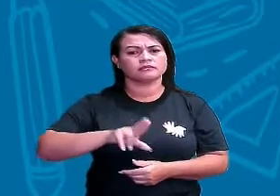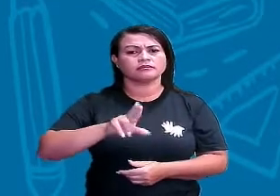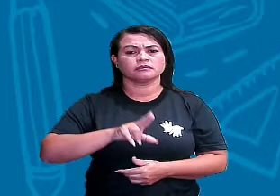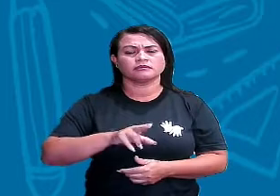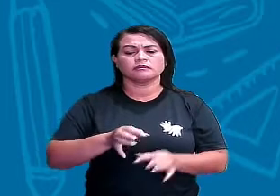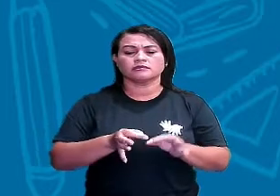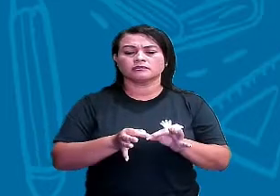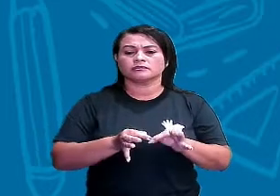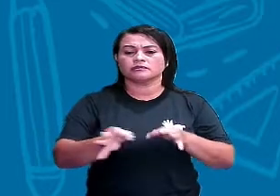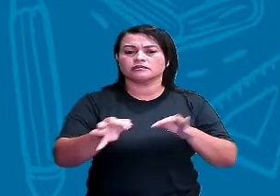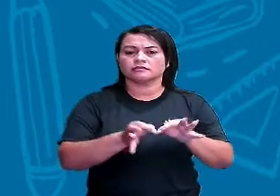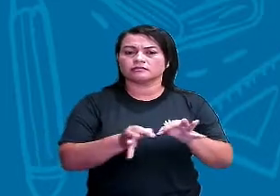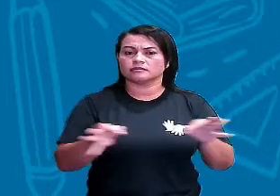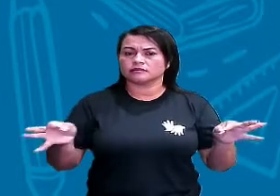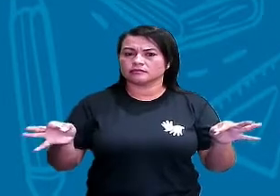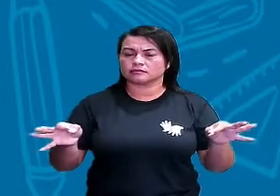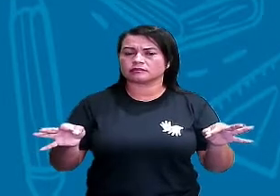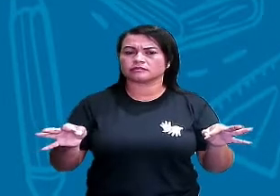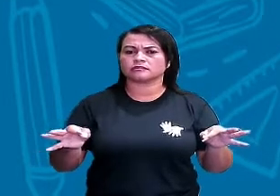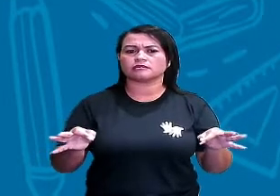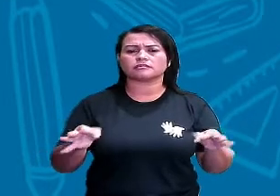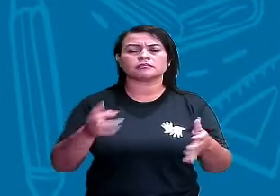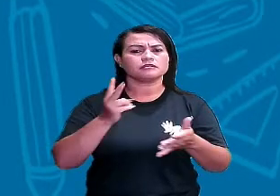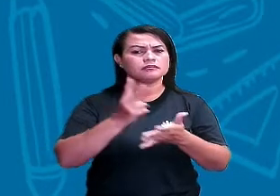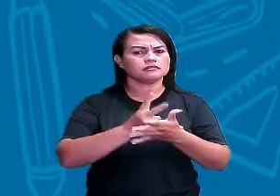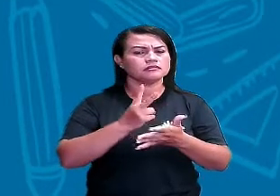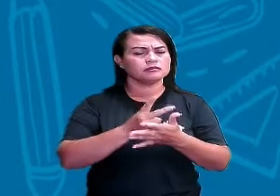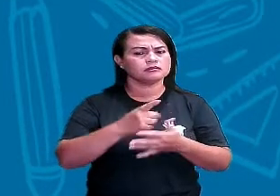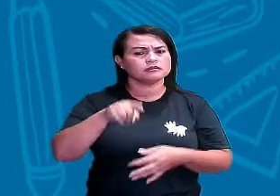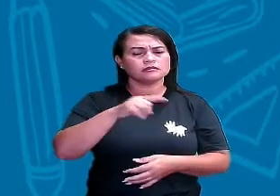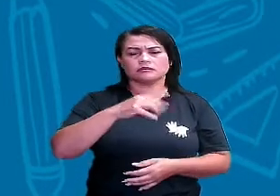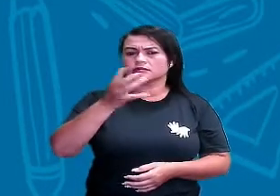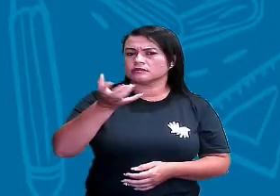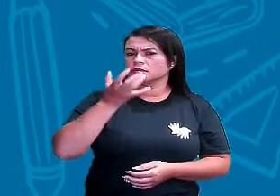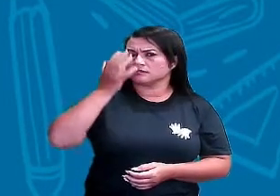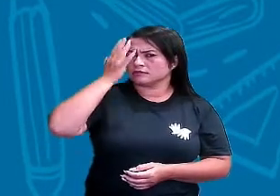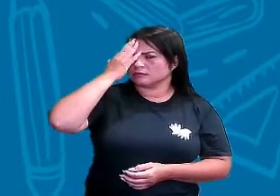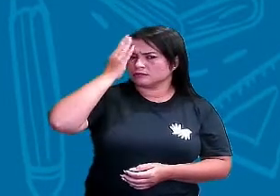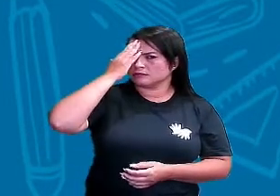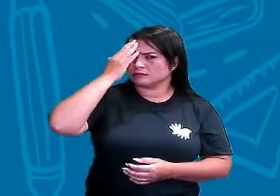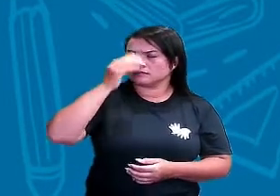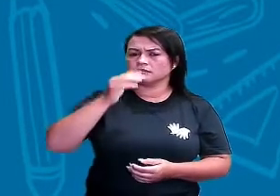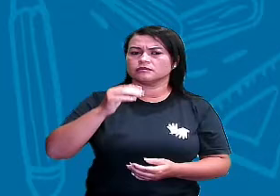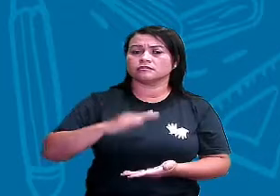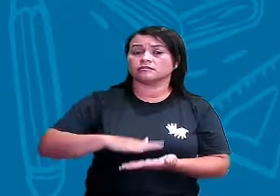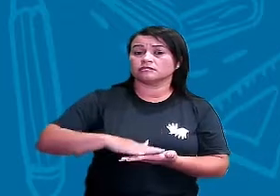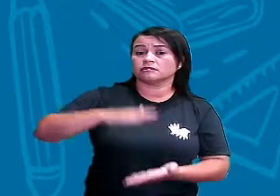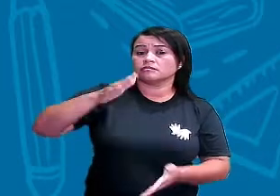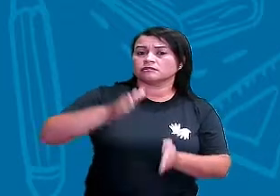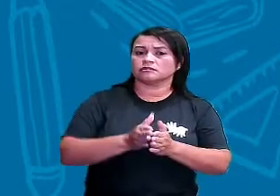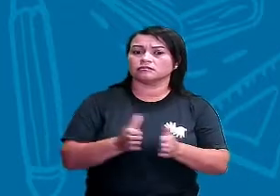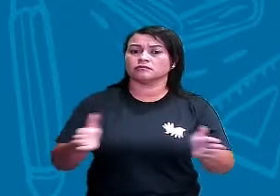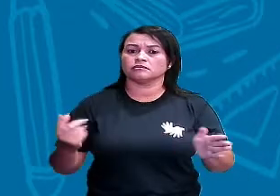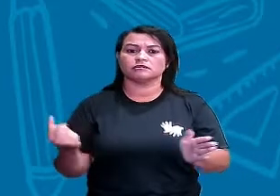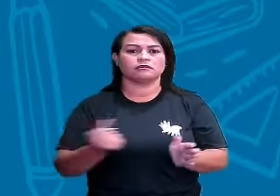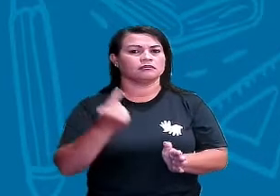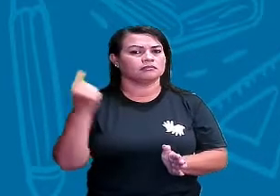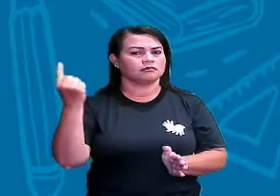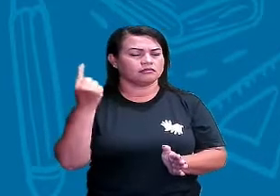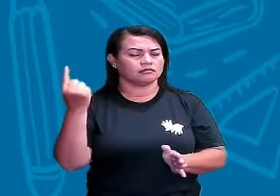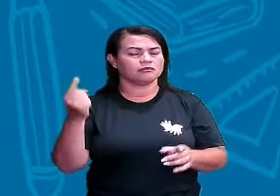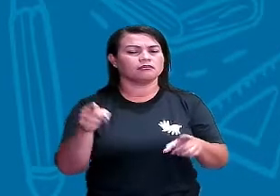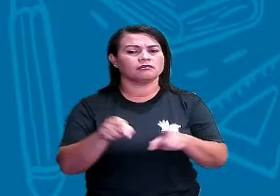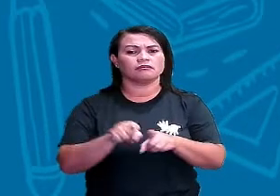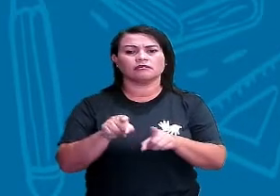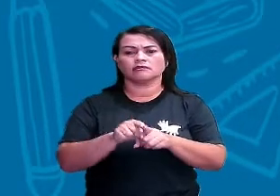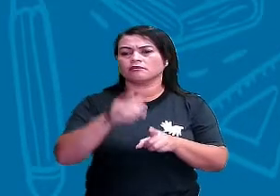de comprimento. Gente, toda vez que eu quiser saber o tamanho ou a altura de uma coisa, de um